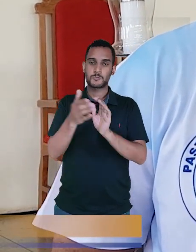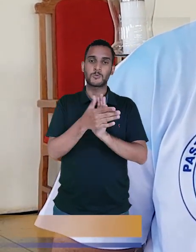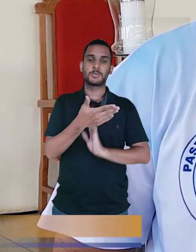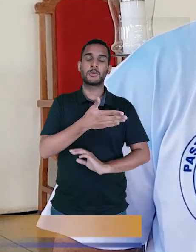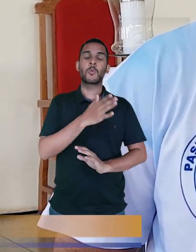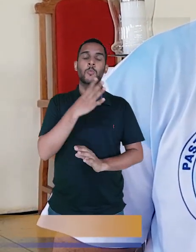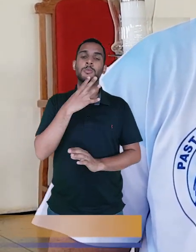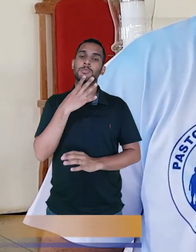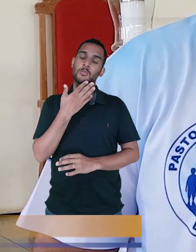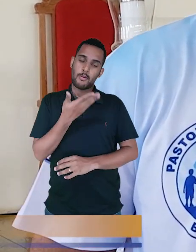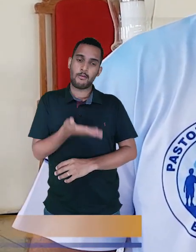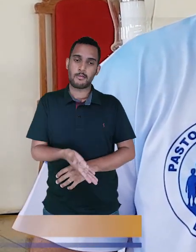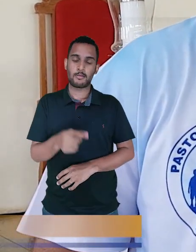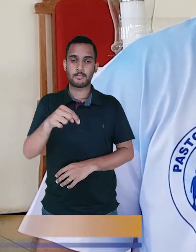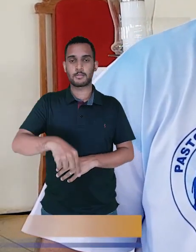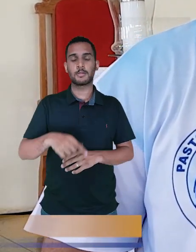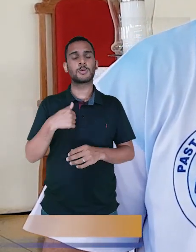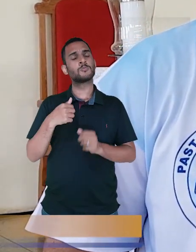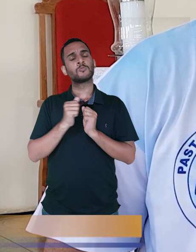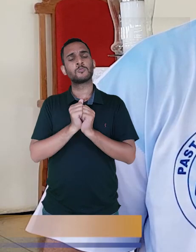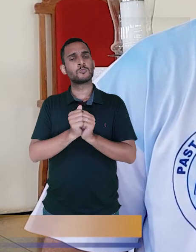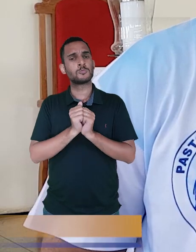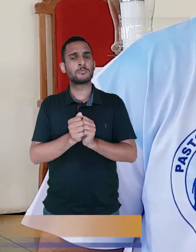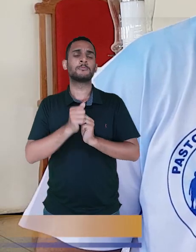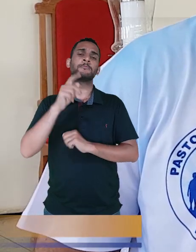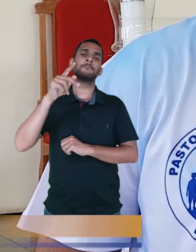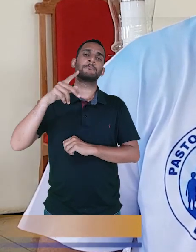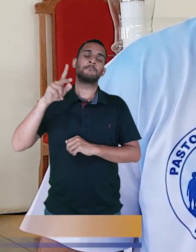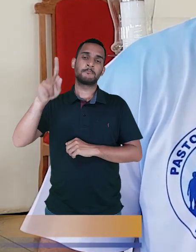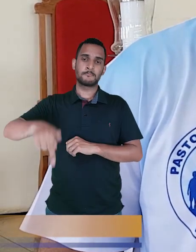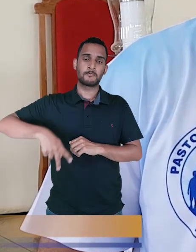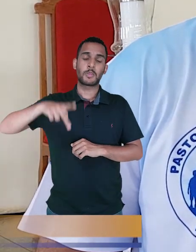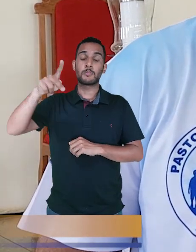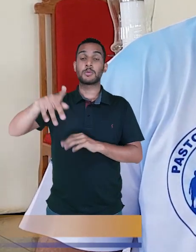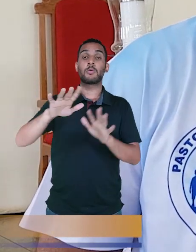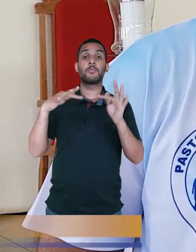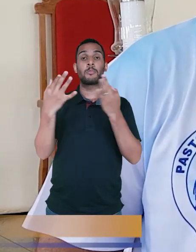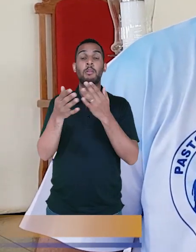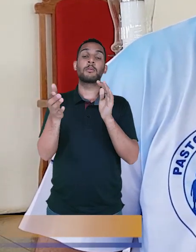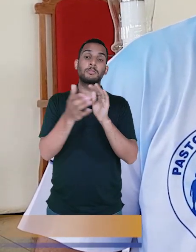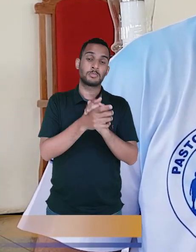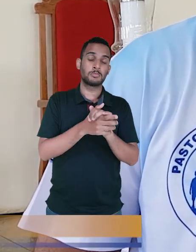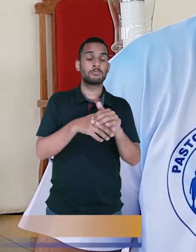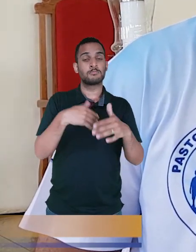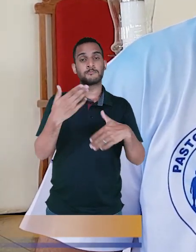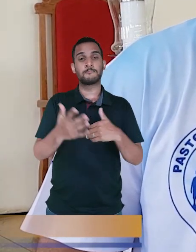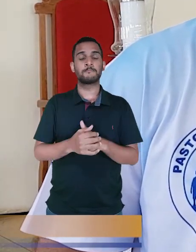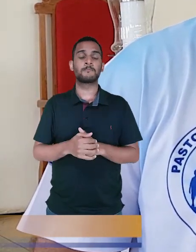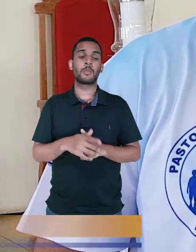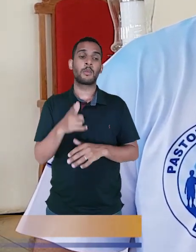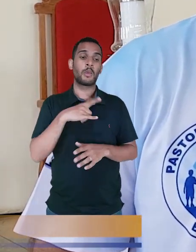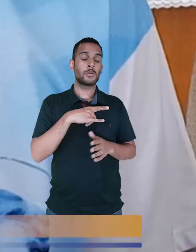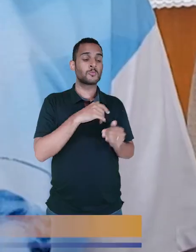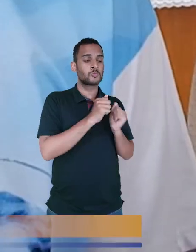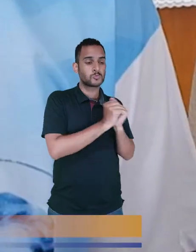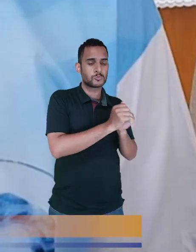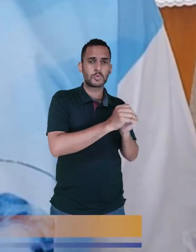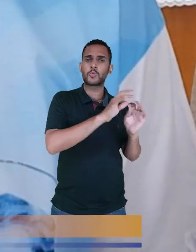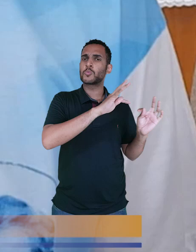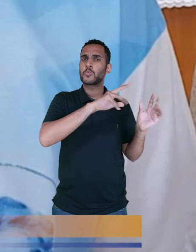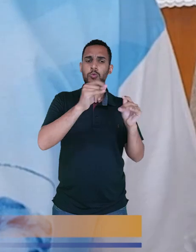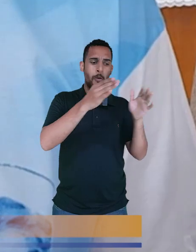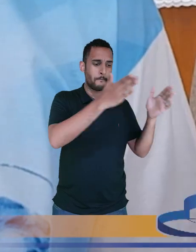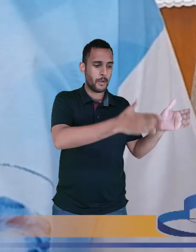paróquia, eu conheci a minha esposa aqui na paróquia, a gente caminhou junto na pastoral familiar, casamos. A gente